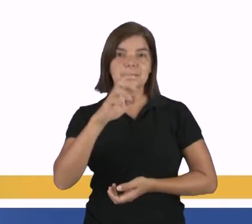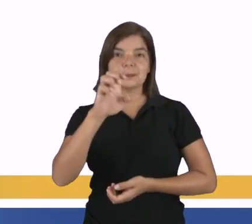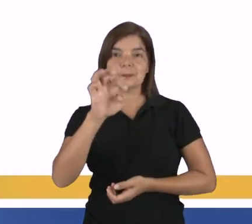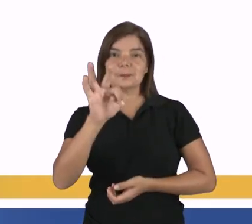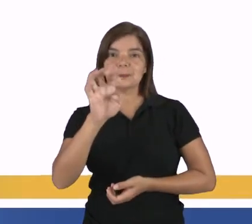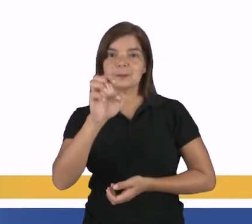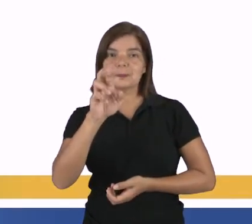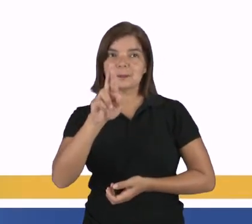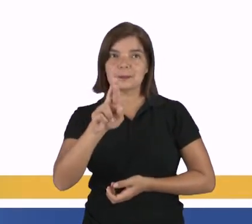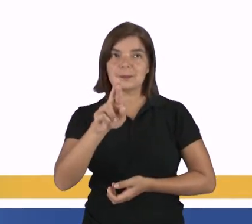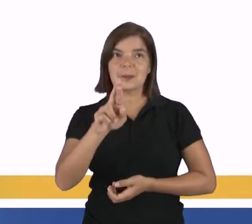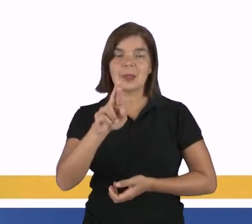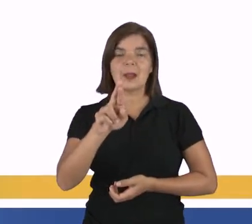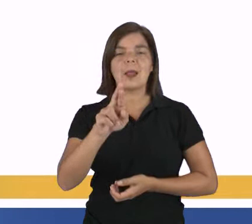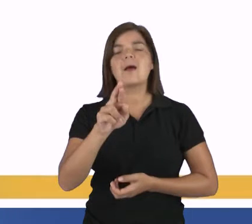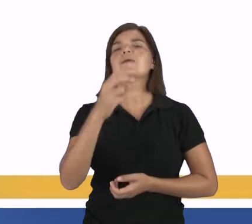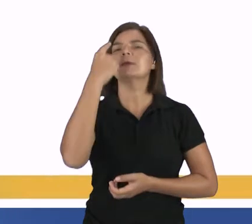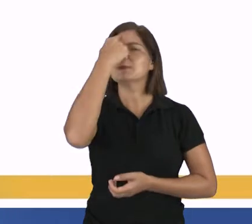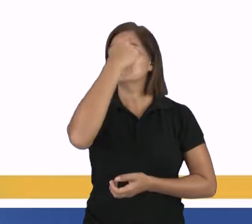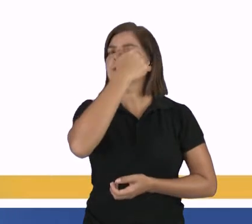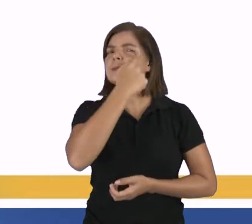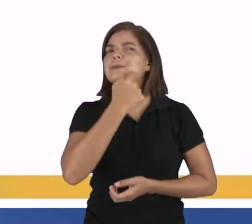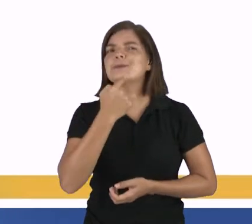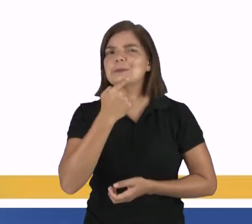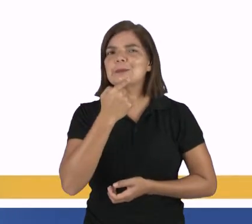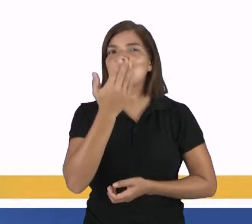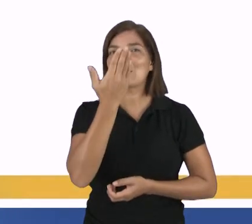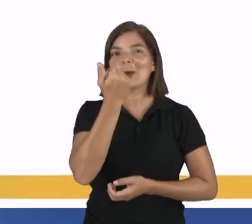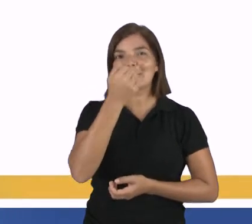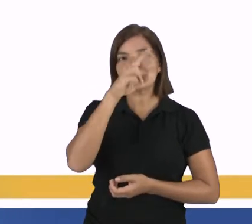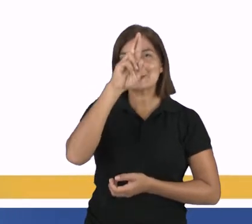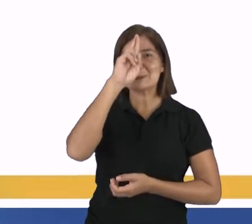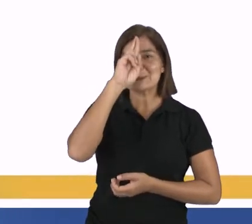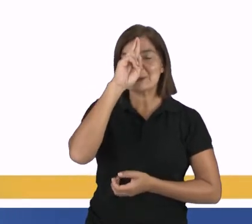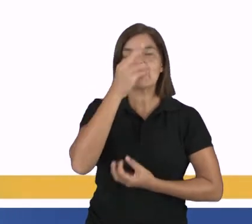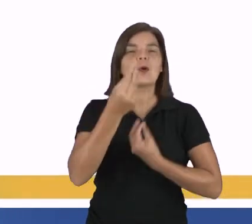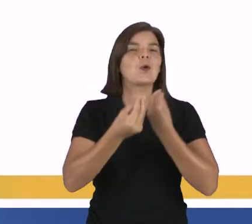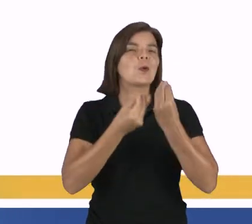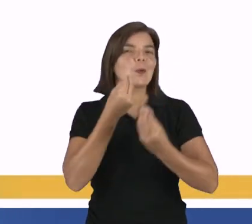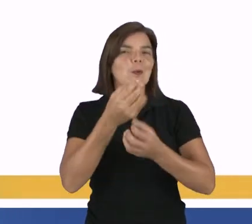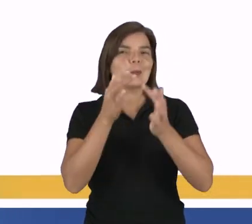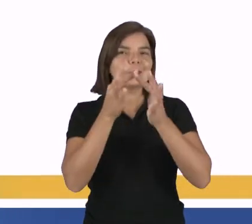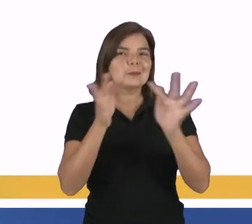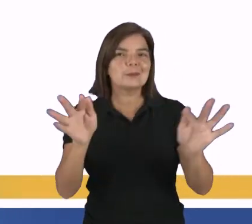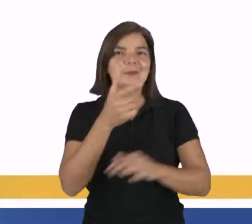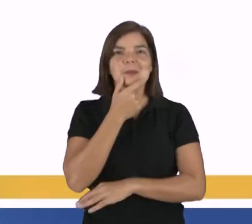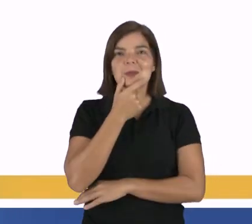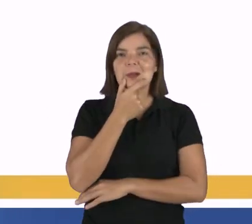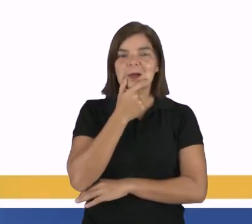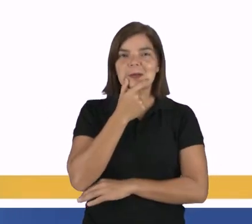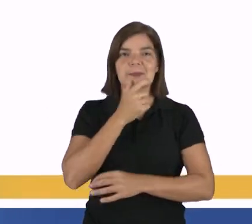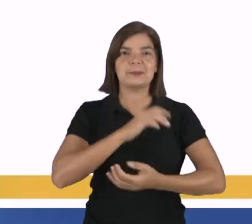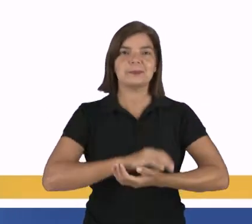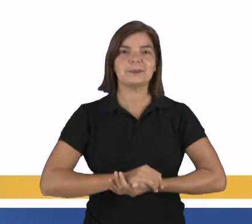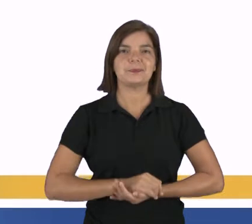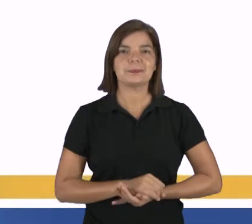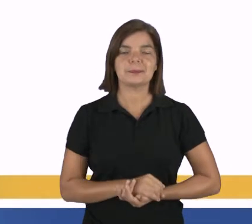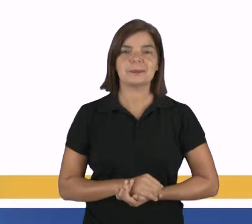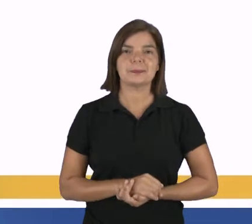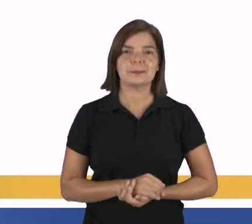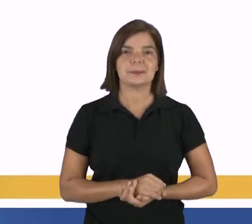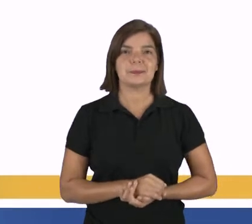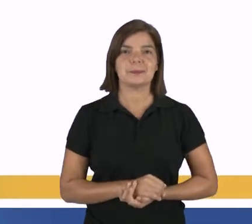Peter leva meia hora para almoçar. Como que fica em inglês? It takes